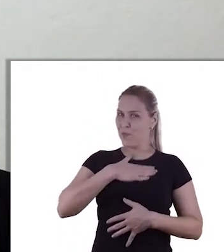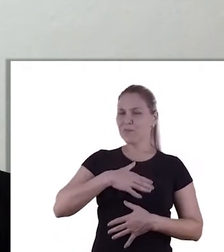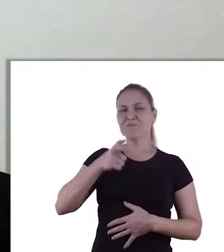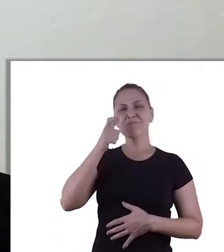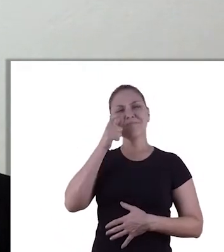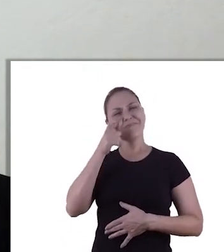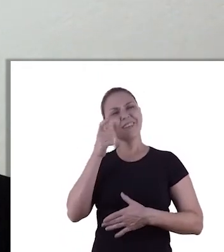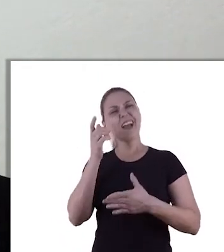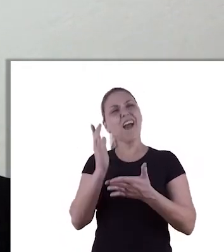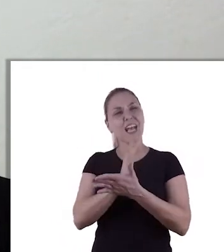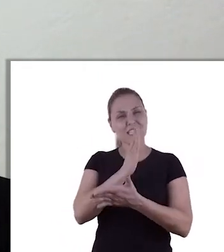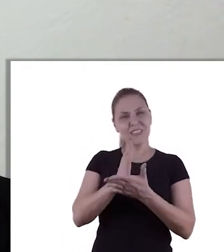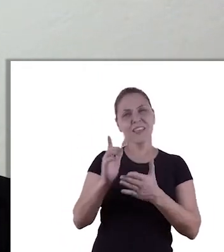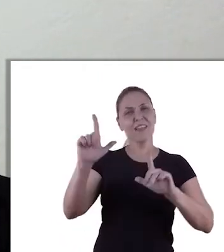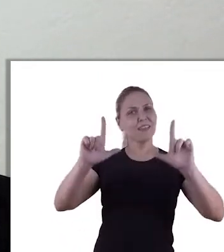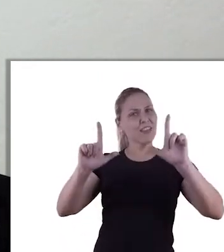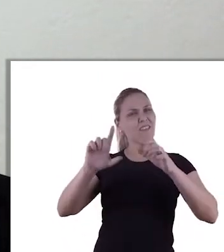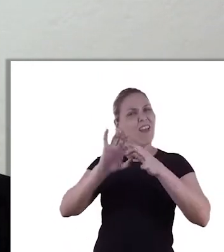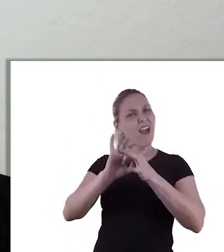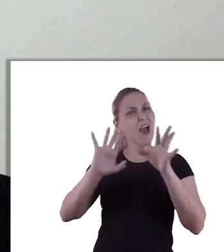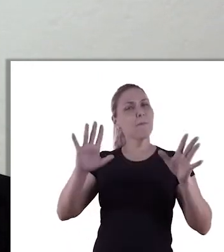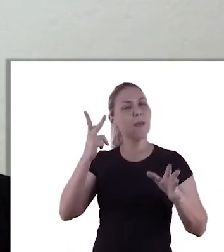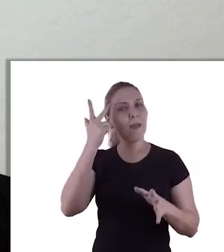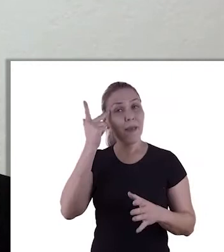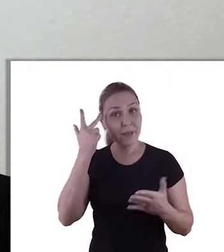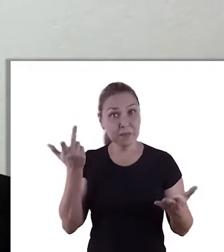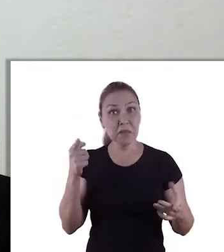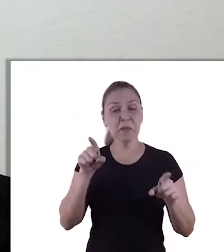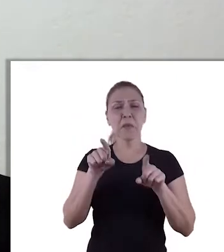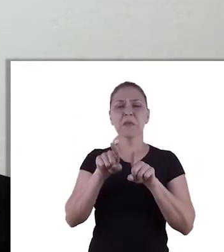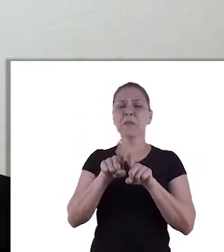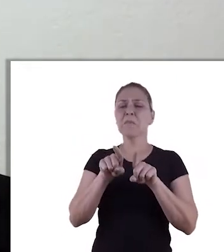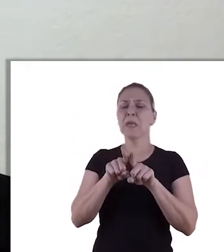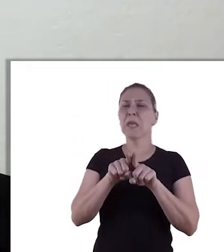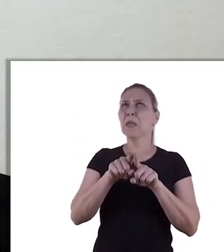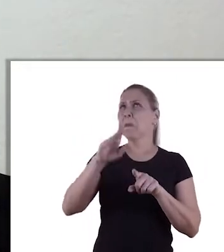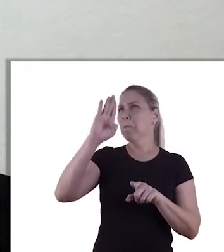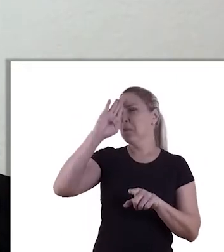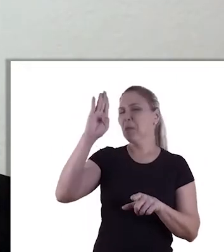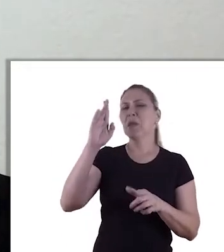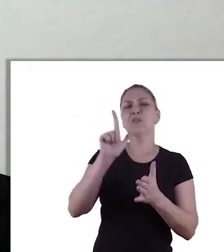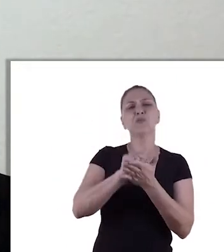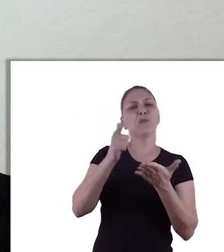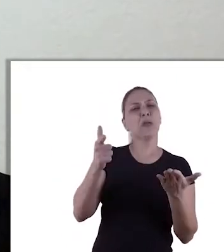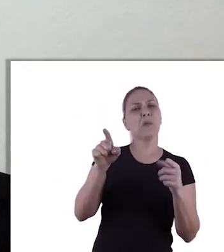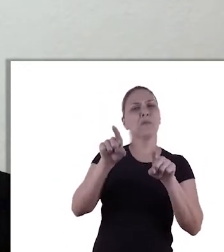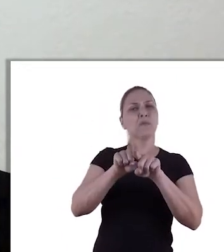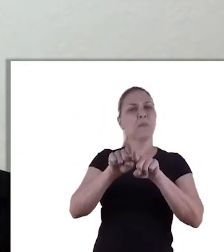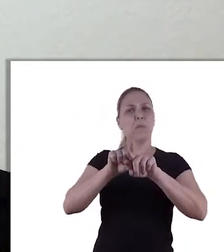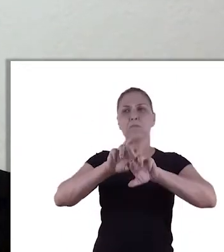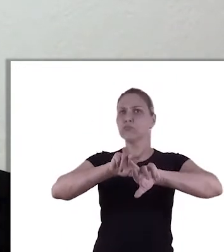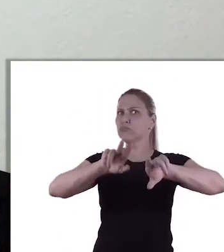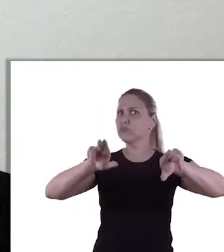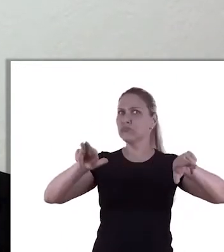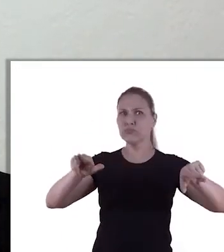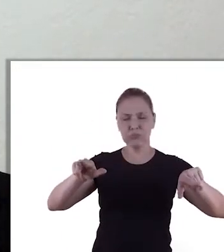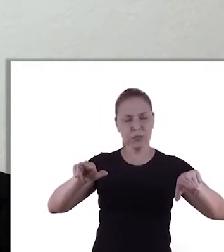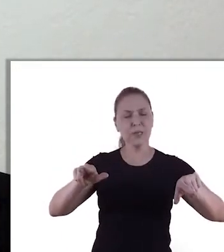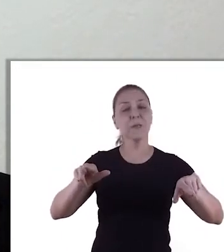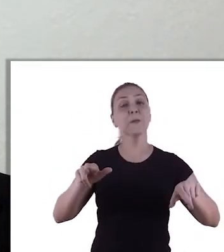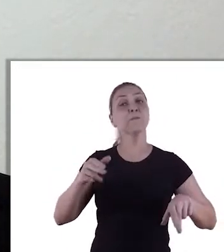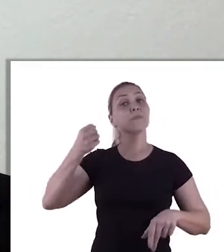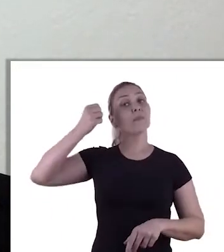algumas vezes canais abertos, principalmente jornais e algumas programações variadas. E